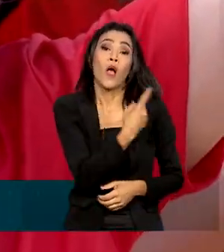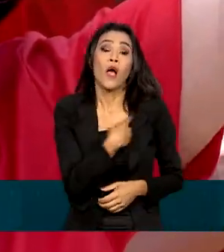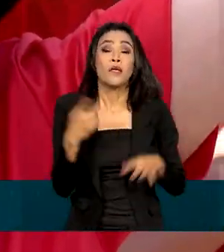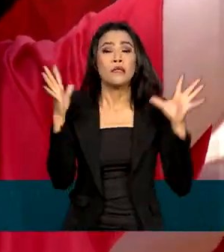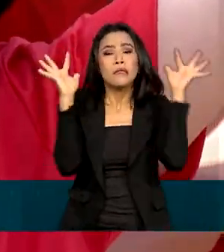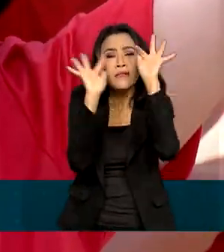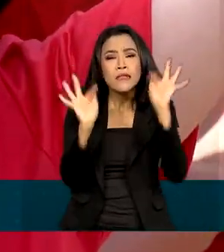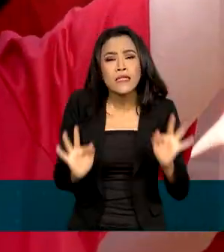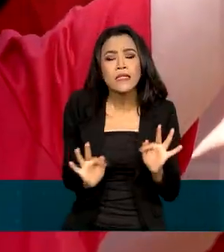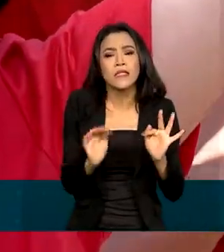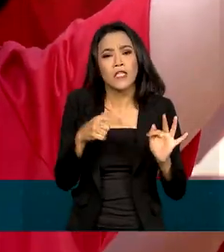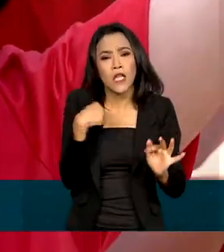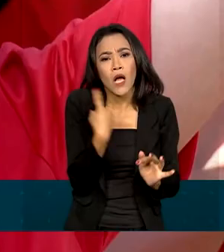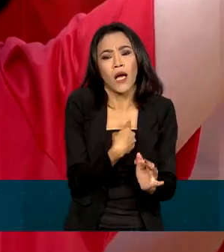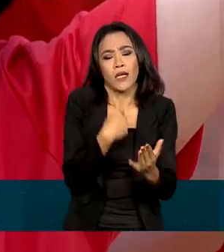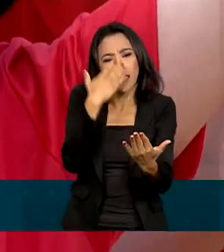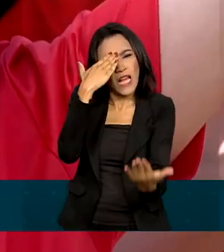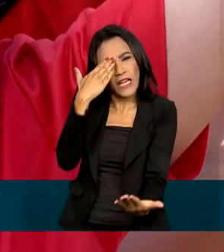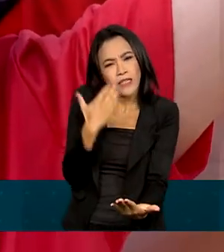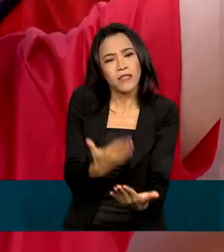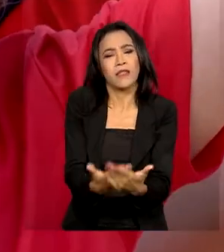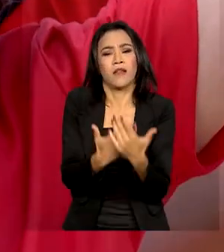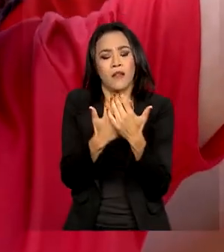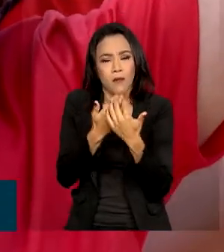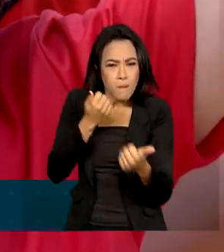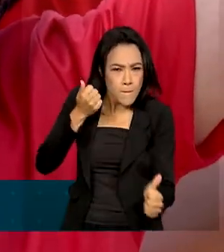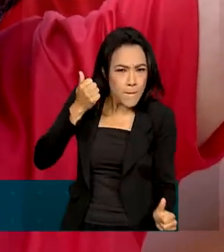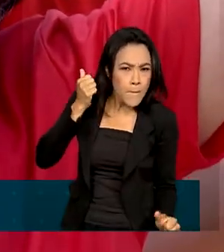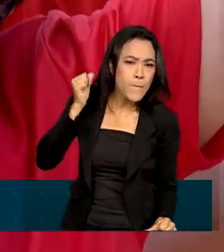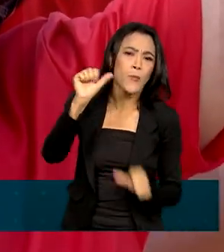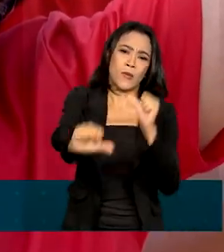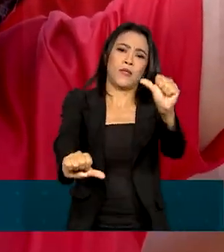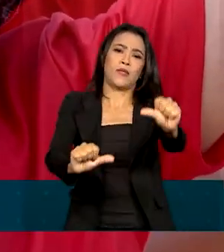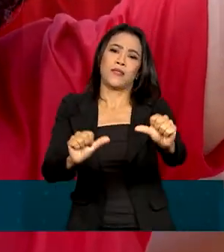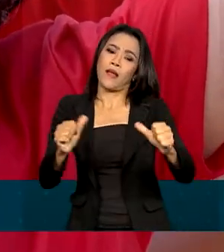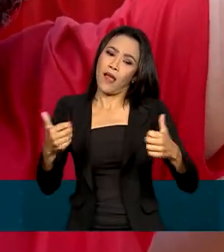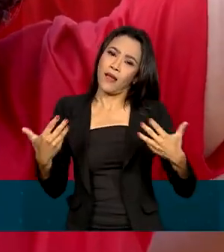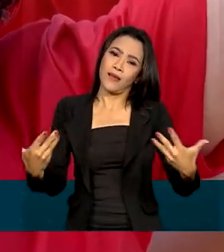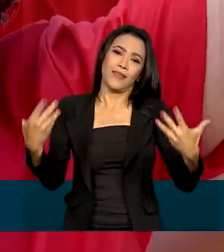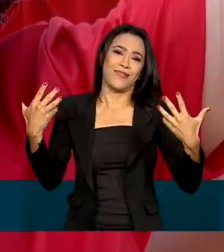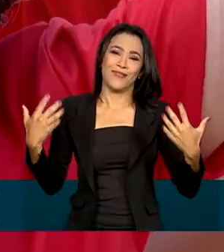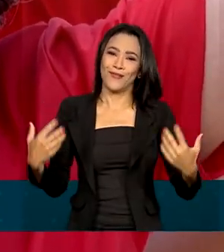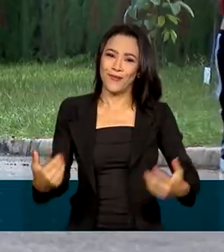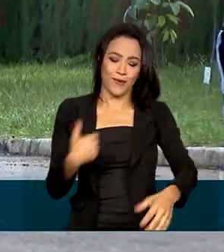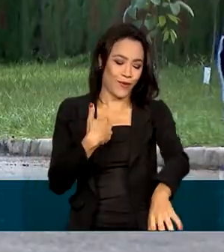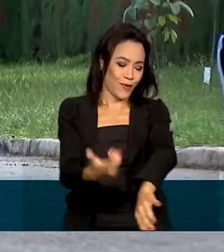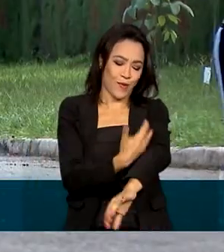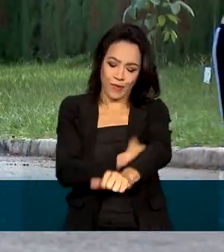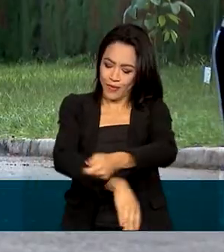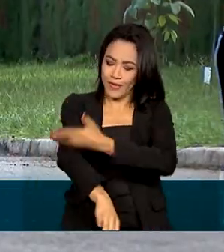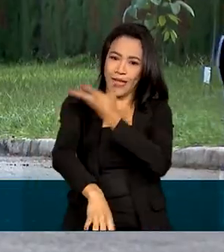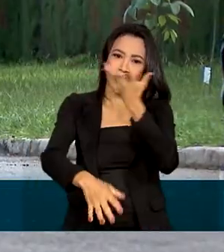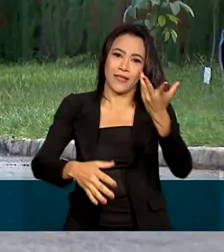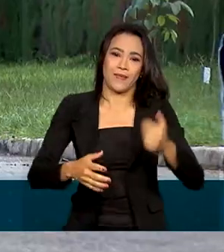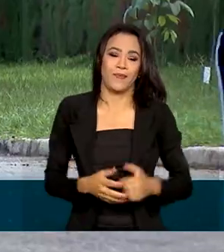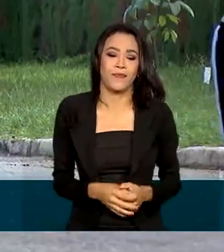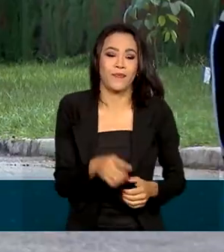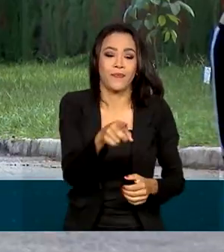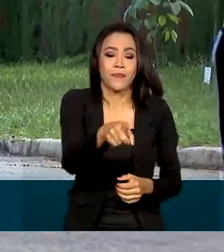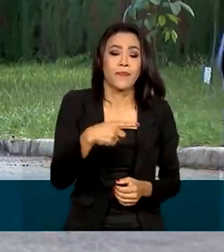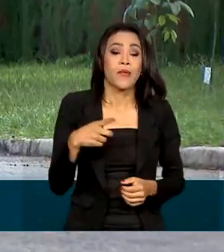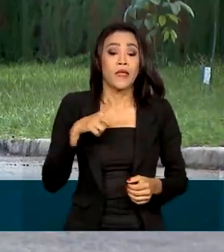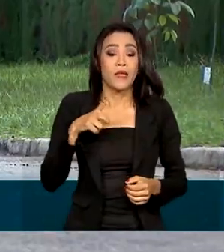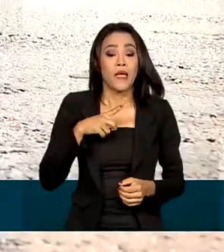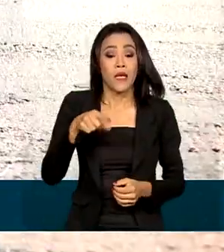nós acreditamos numa grande mudança. É isso aí, bicho, eu tô muito emocionada. A passos lentos e apoiados por